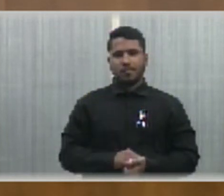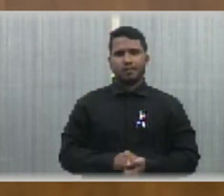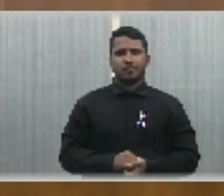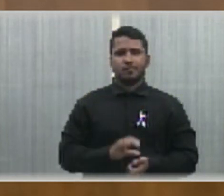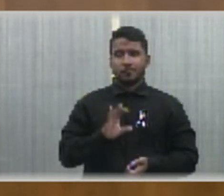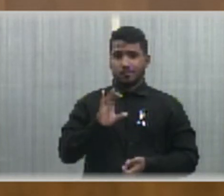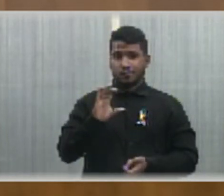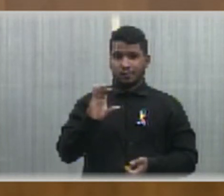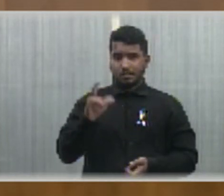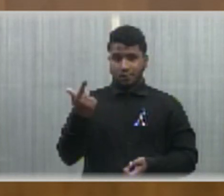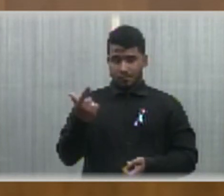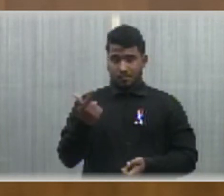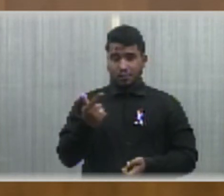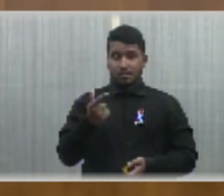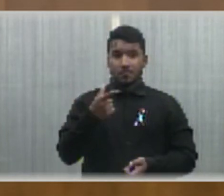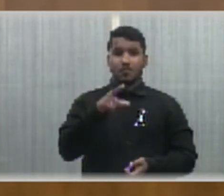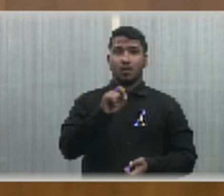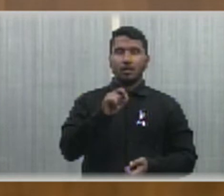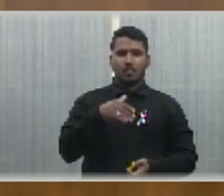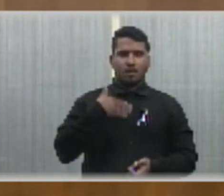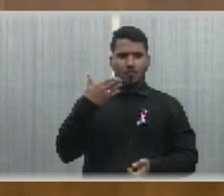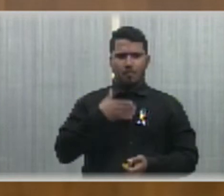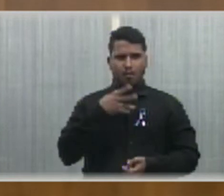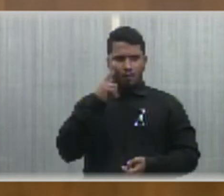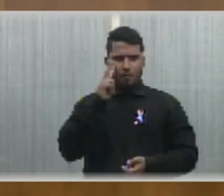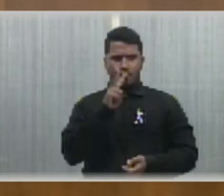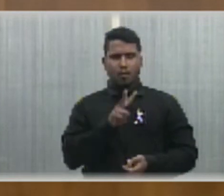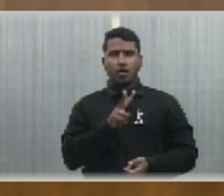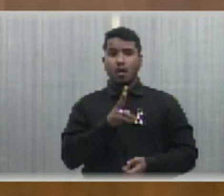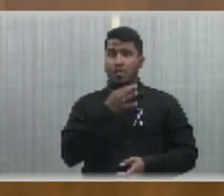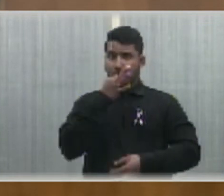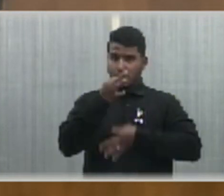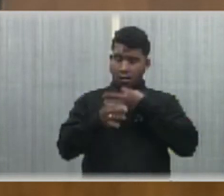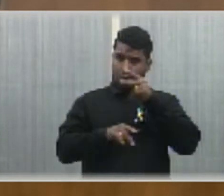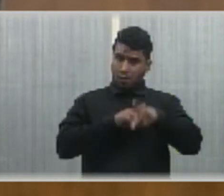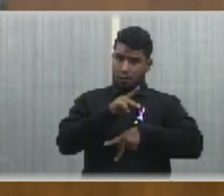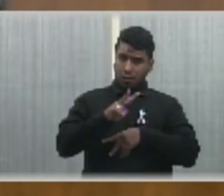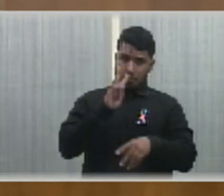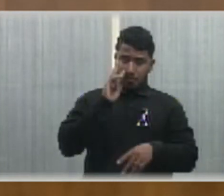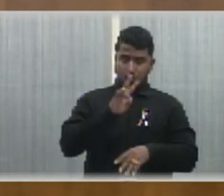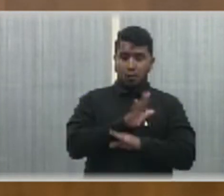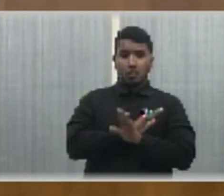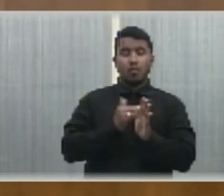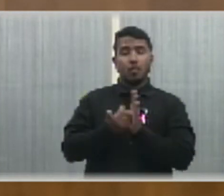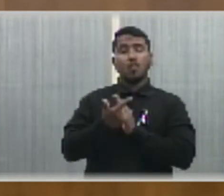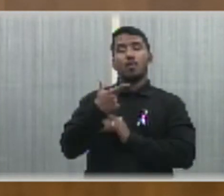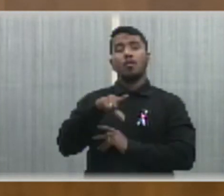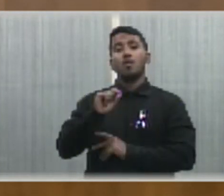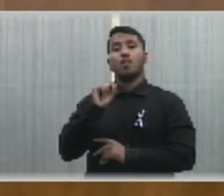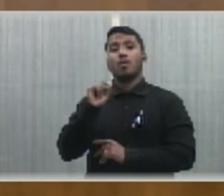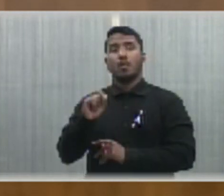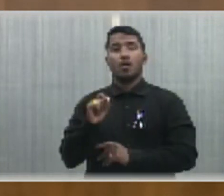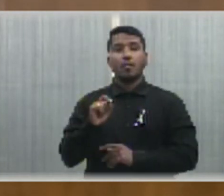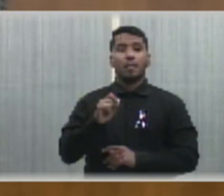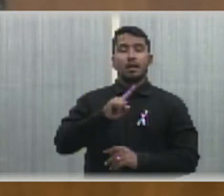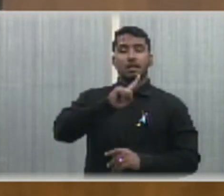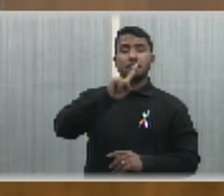Claro que o fato que mais chamou a atenção da opinião pública de todos foi mais